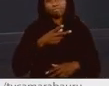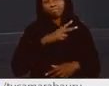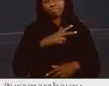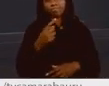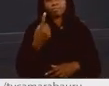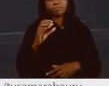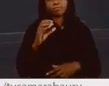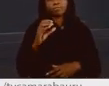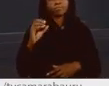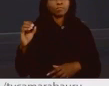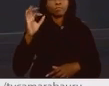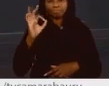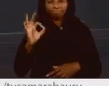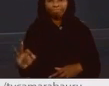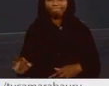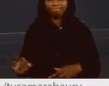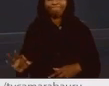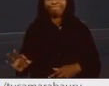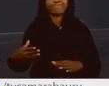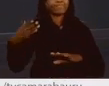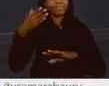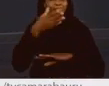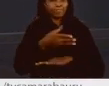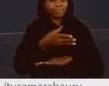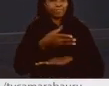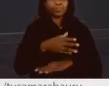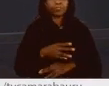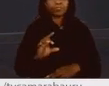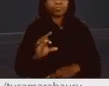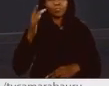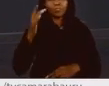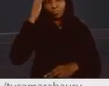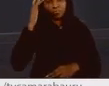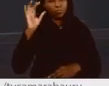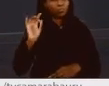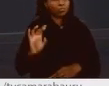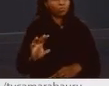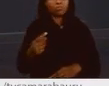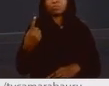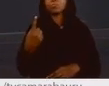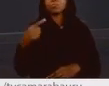presencial. Talvez a única aqui na nossa cidade.